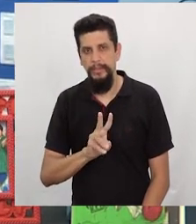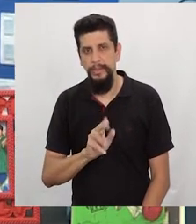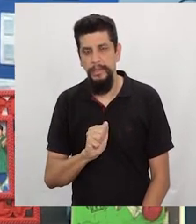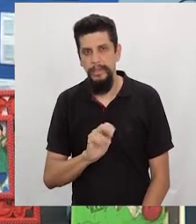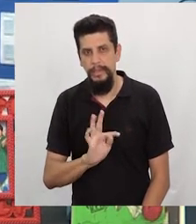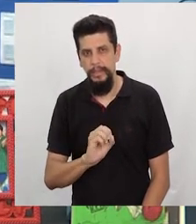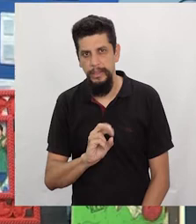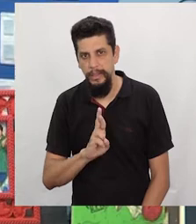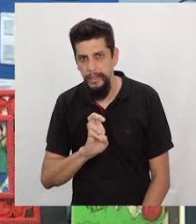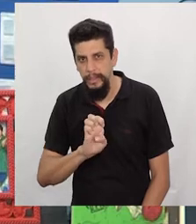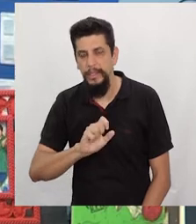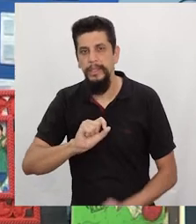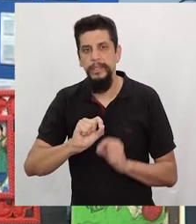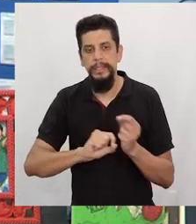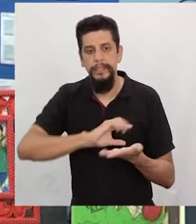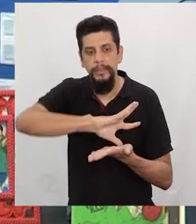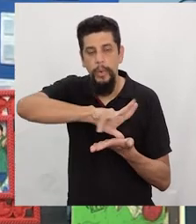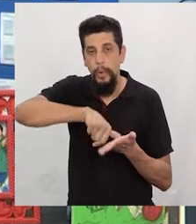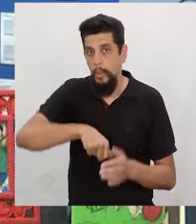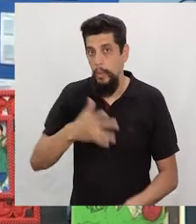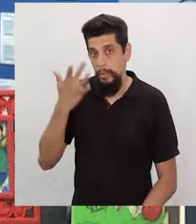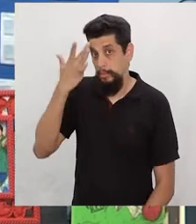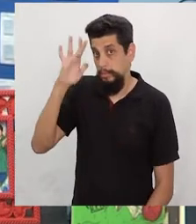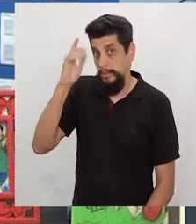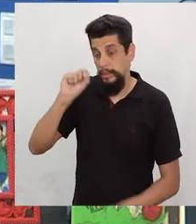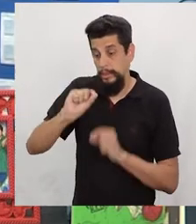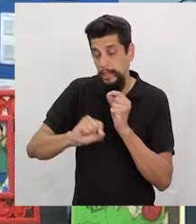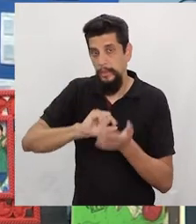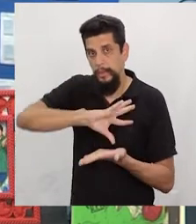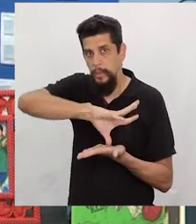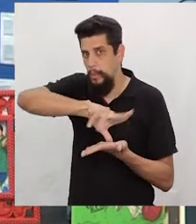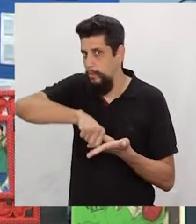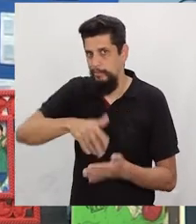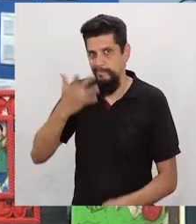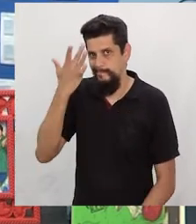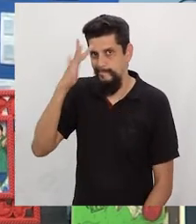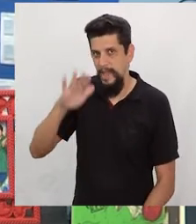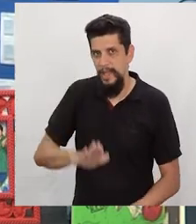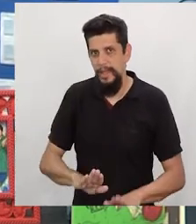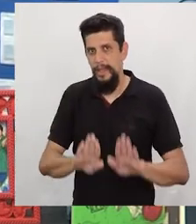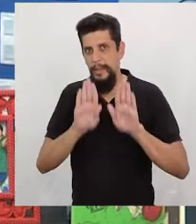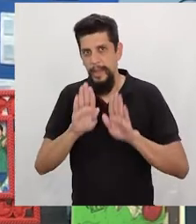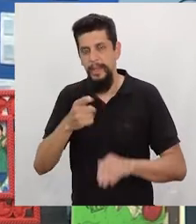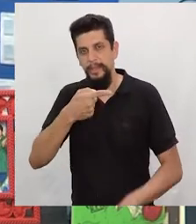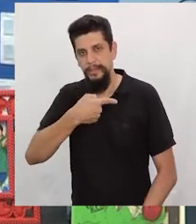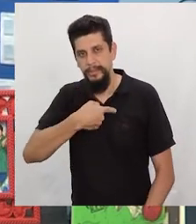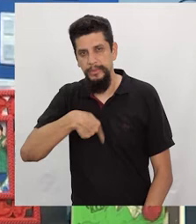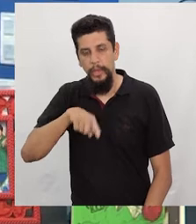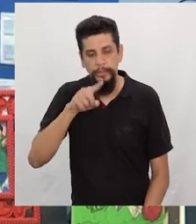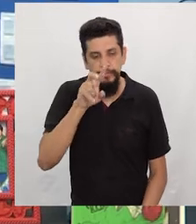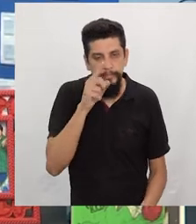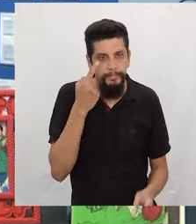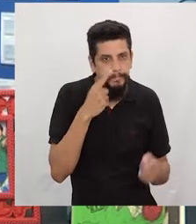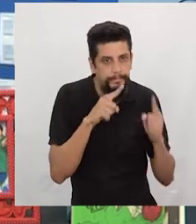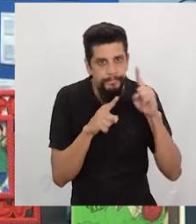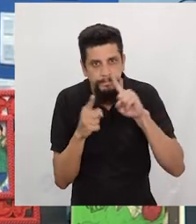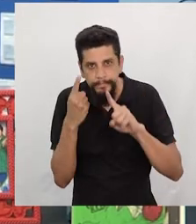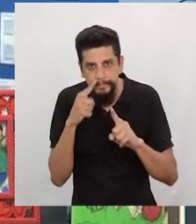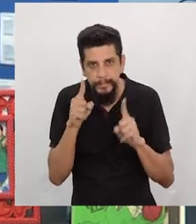e alguém pegou? Não sabemos ainda quem foi. Mas nós estamos prestes a